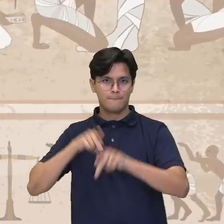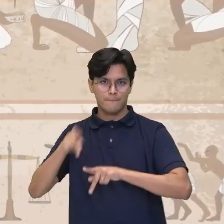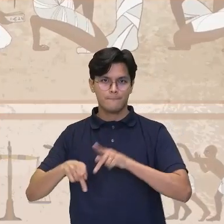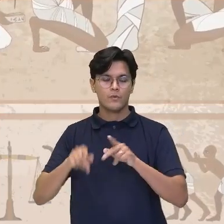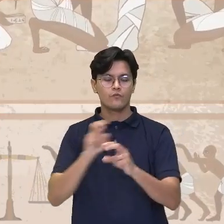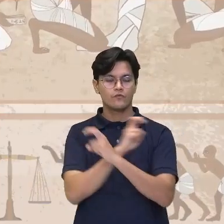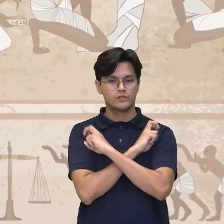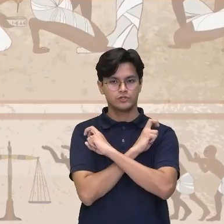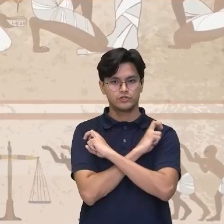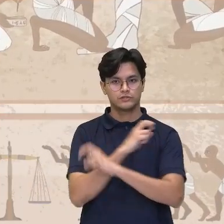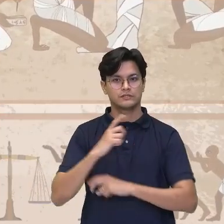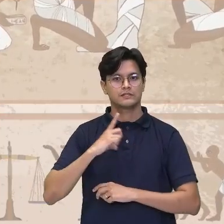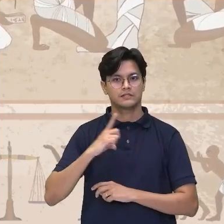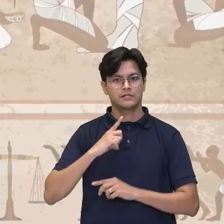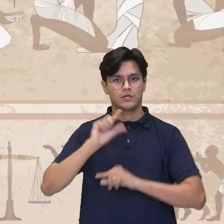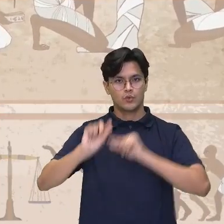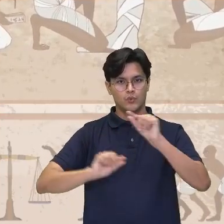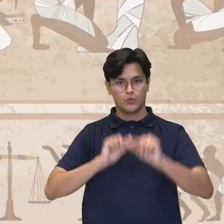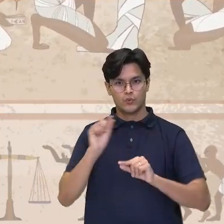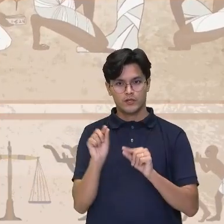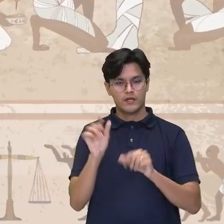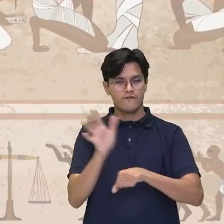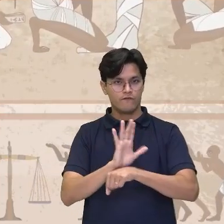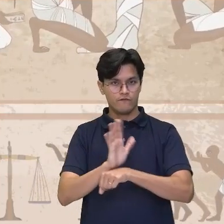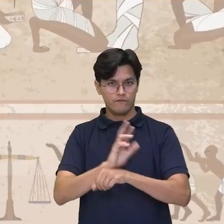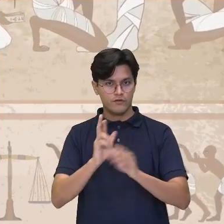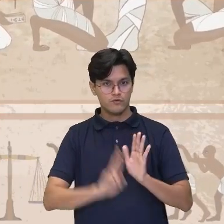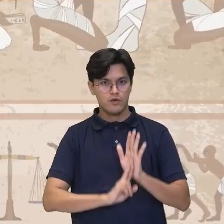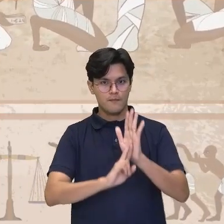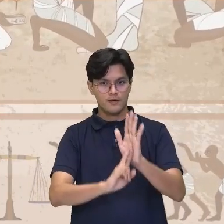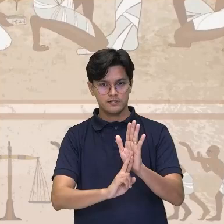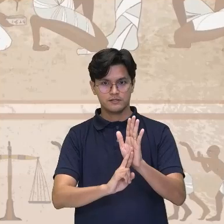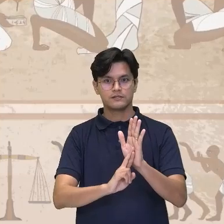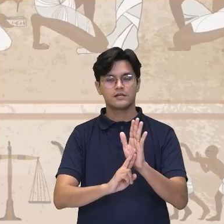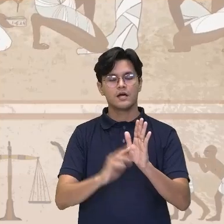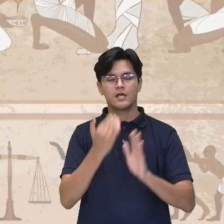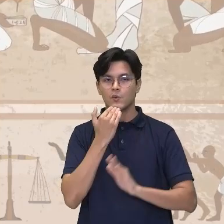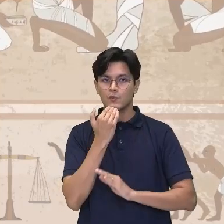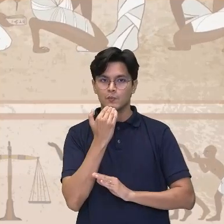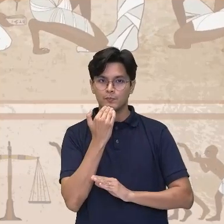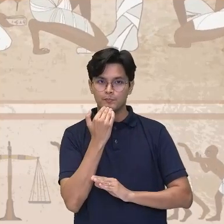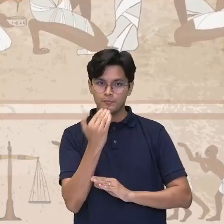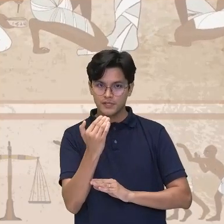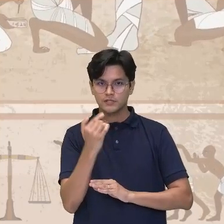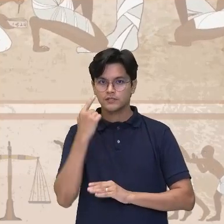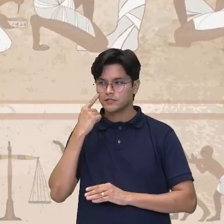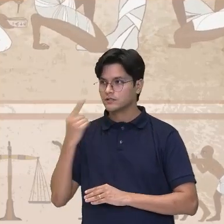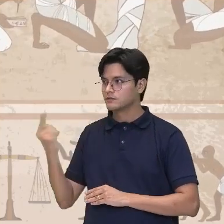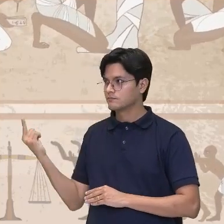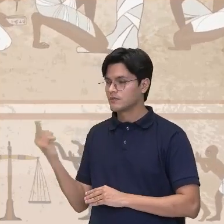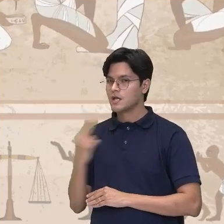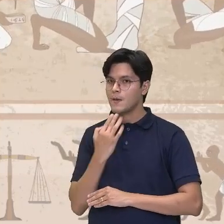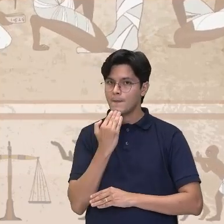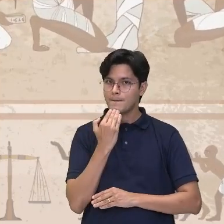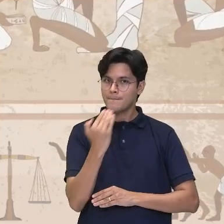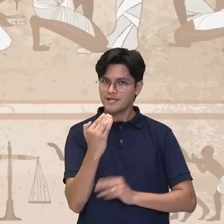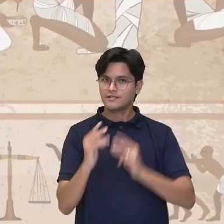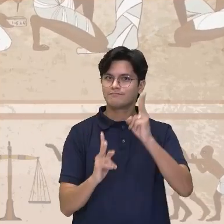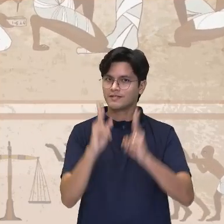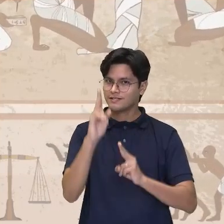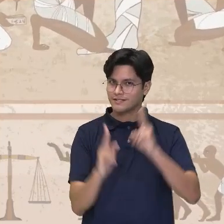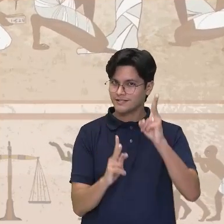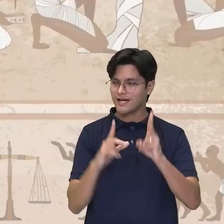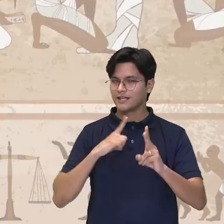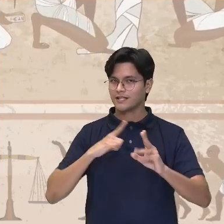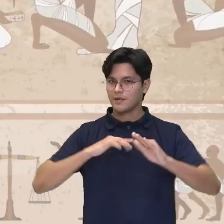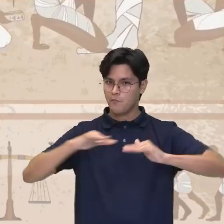Nós temos aí uma representação, que eu pedi que fosse animada, certo? Então, essa arte egípcia, geralmente, ela